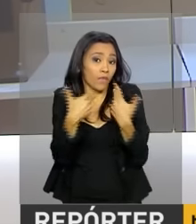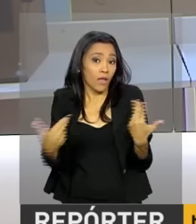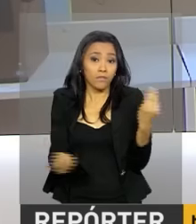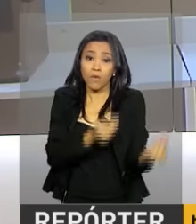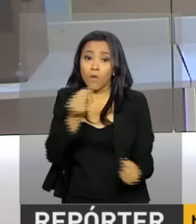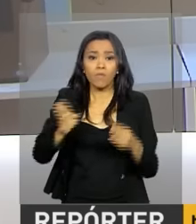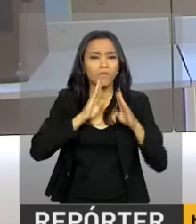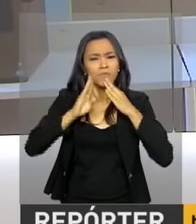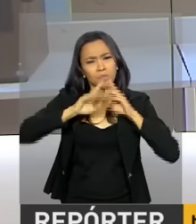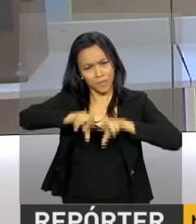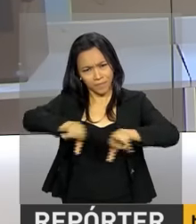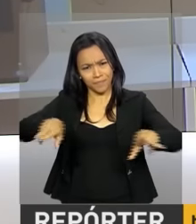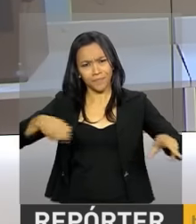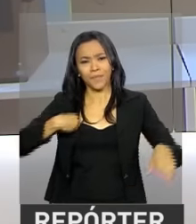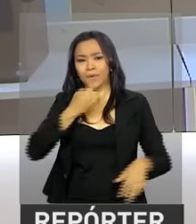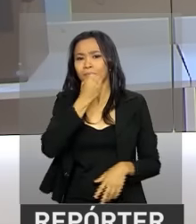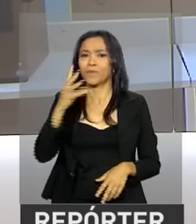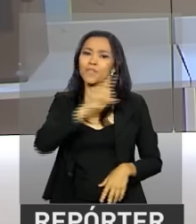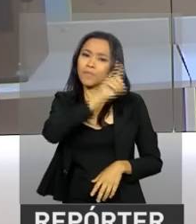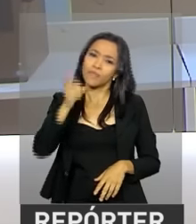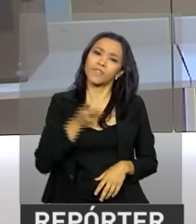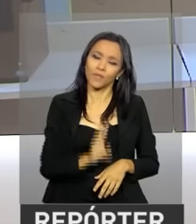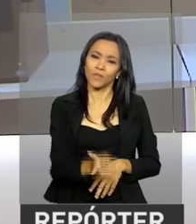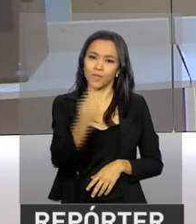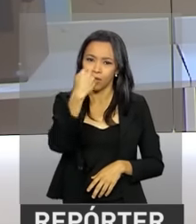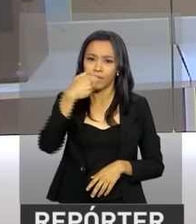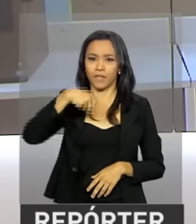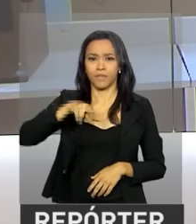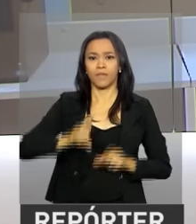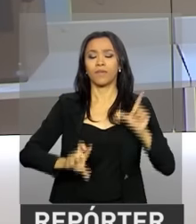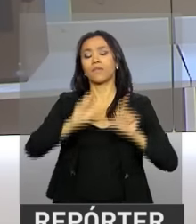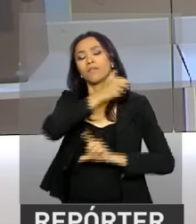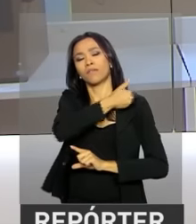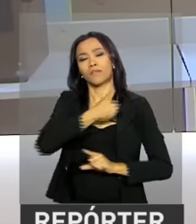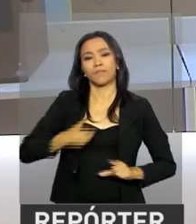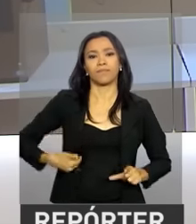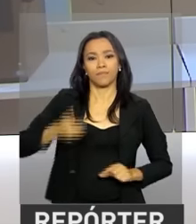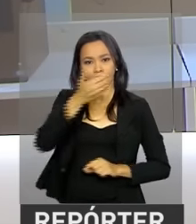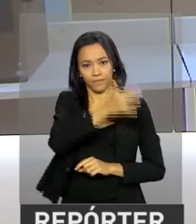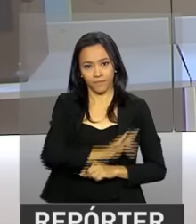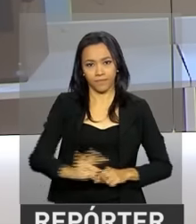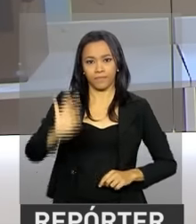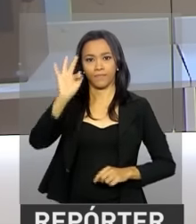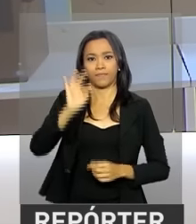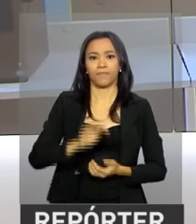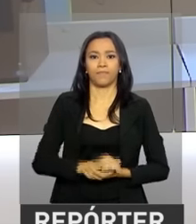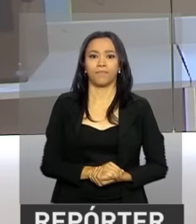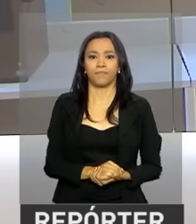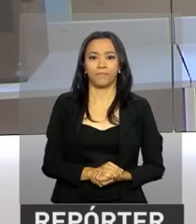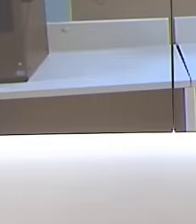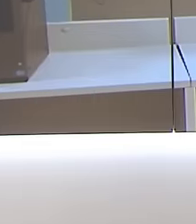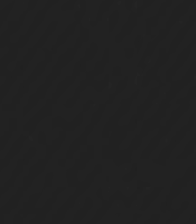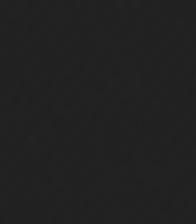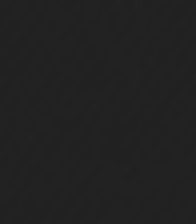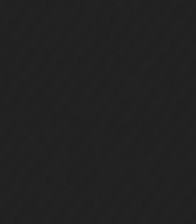Pelas nossas redes sociais um bom dia para você e continue com a gente aqui na NBR a TV do Governo